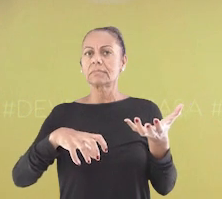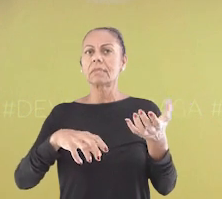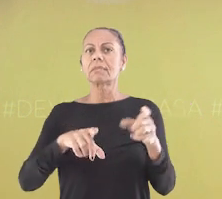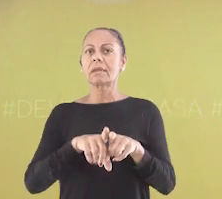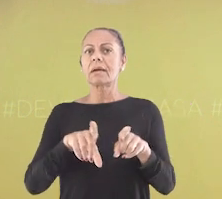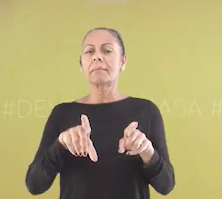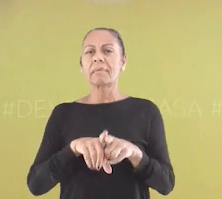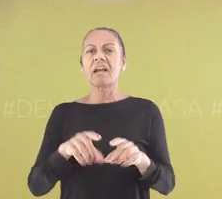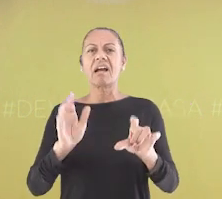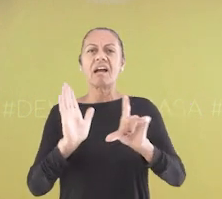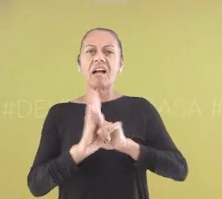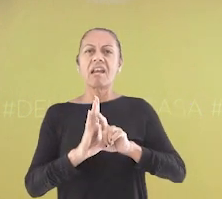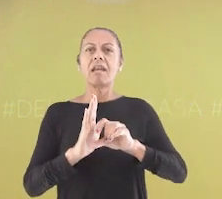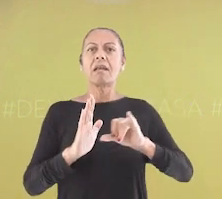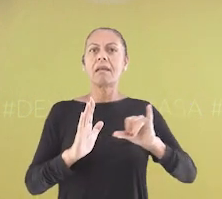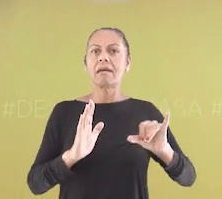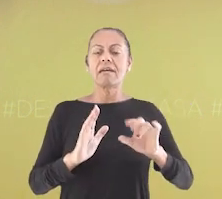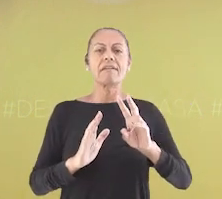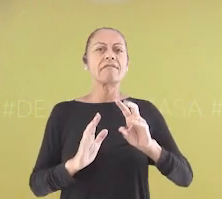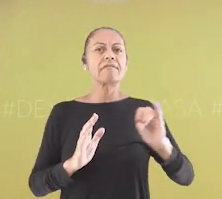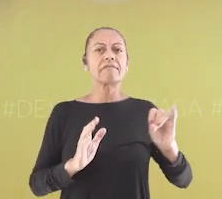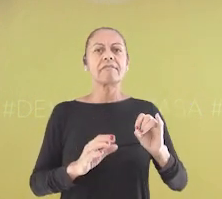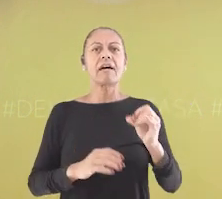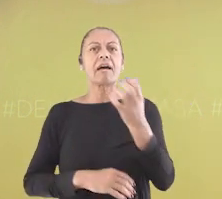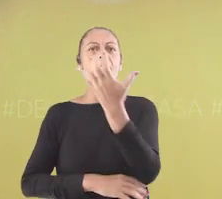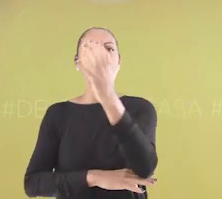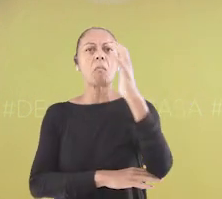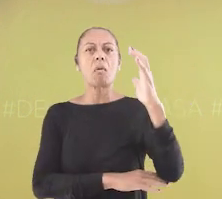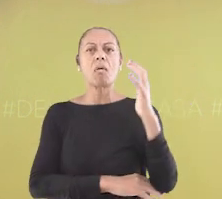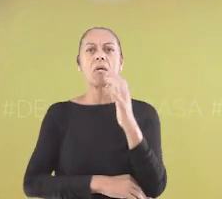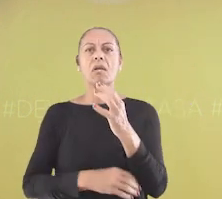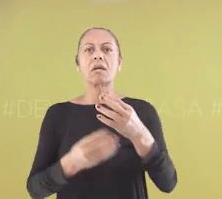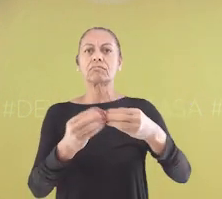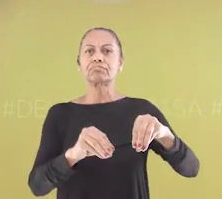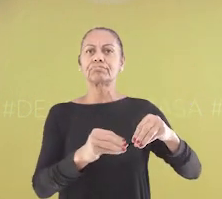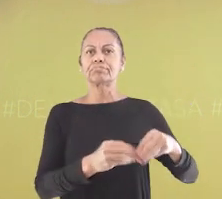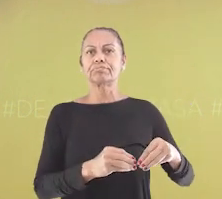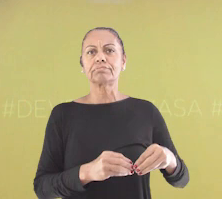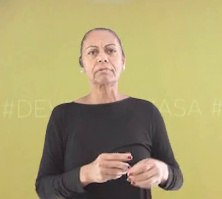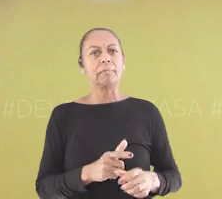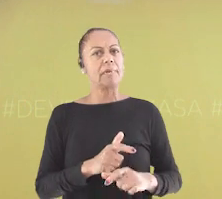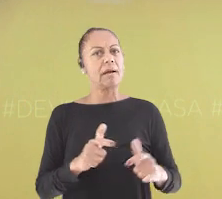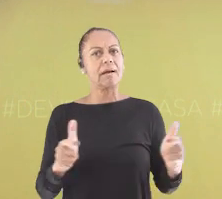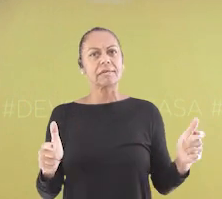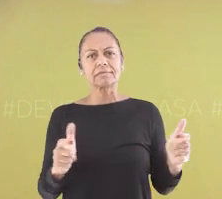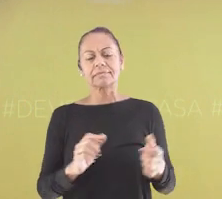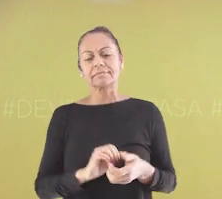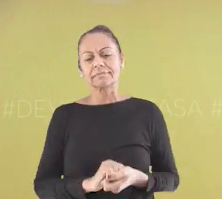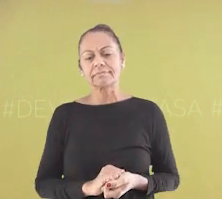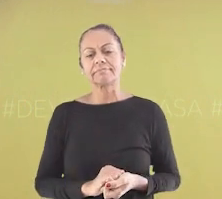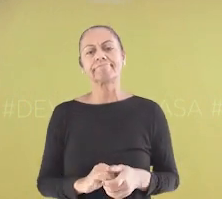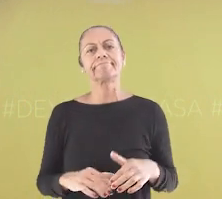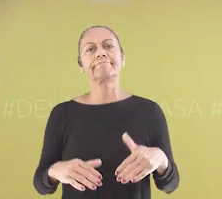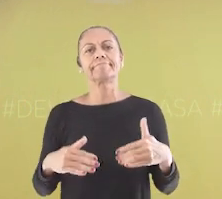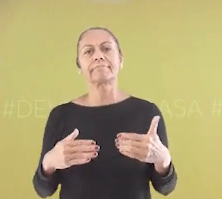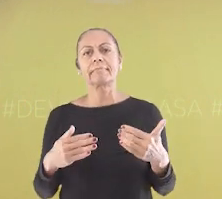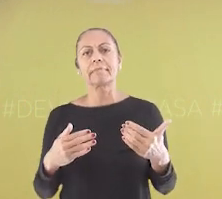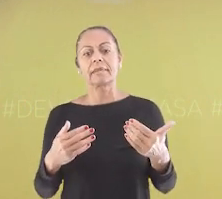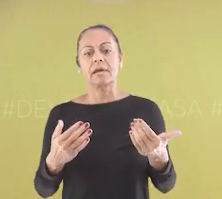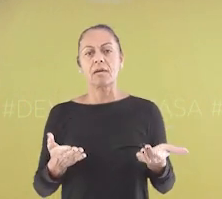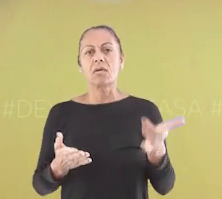Congresso Nacional, que tem aprovado ou tentado aprovar leis que vão abrir ainda mais as florestas para destruição, diz